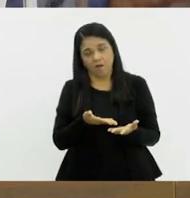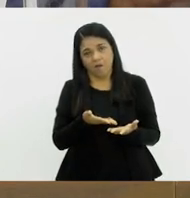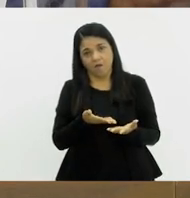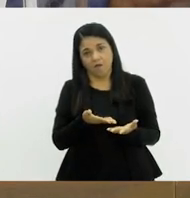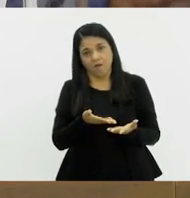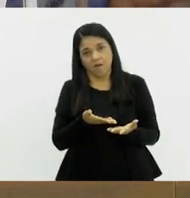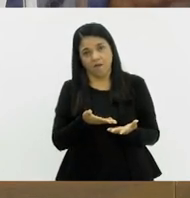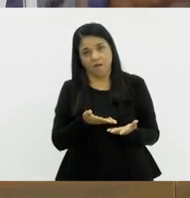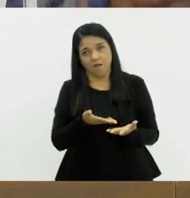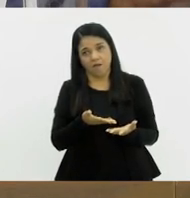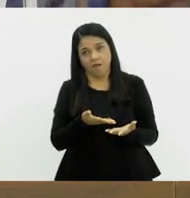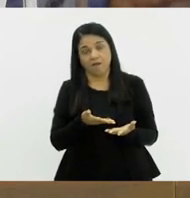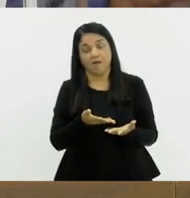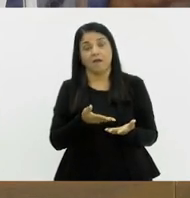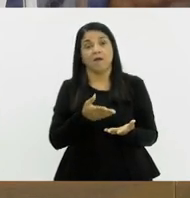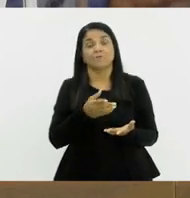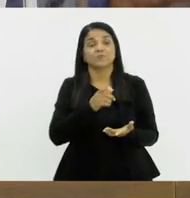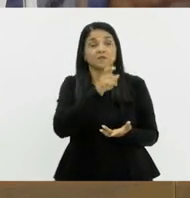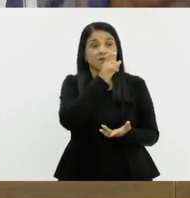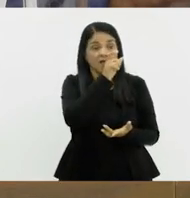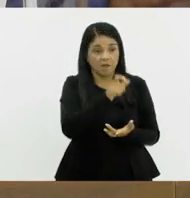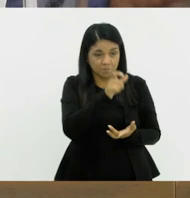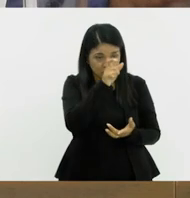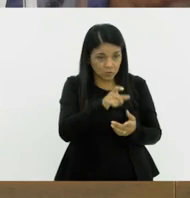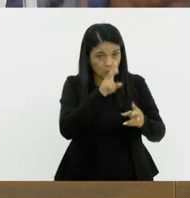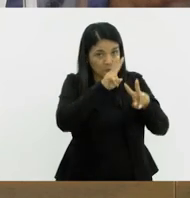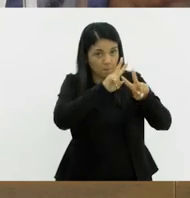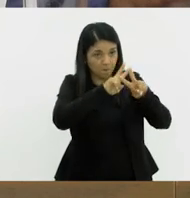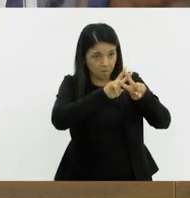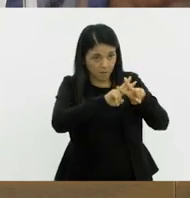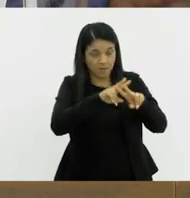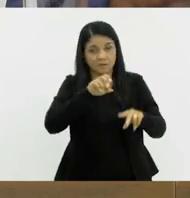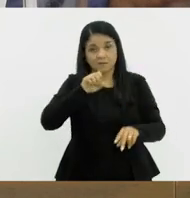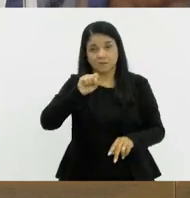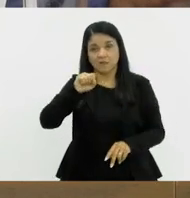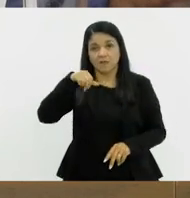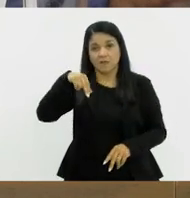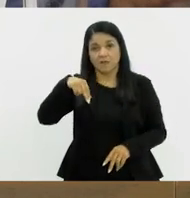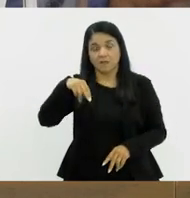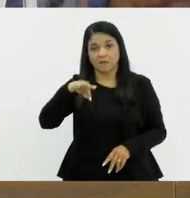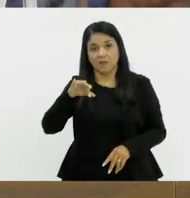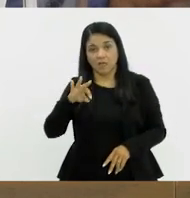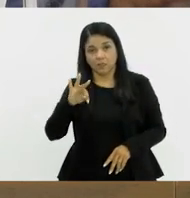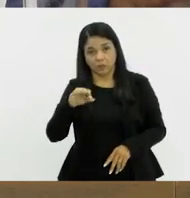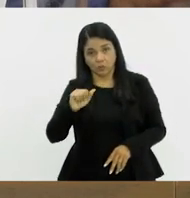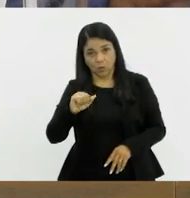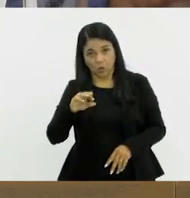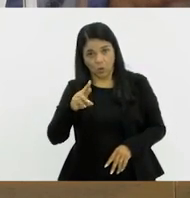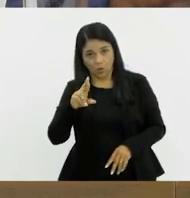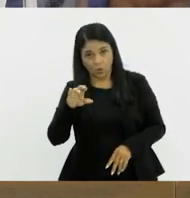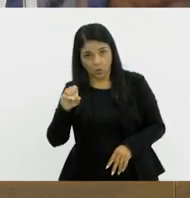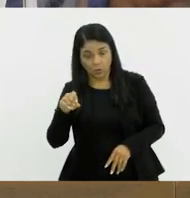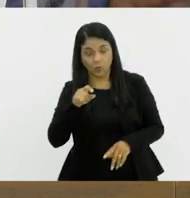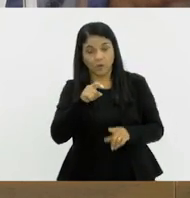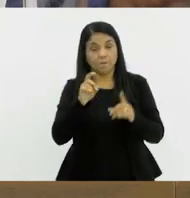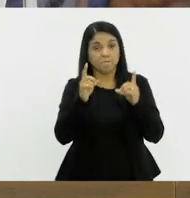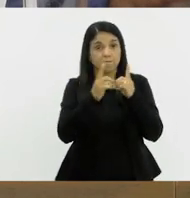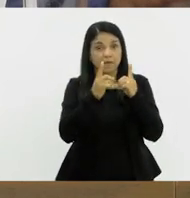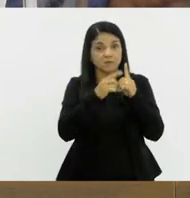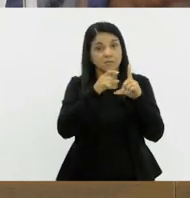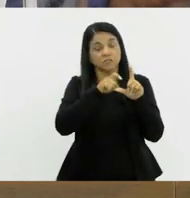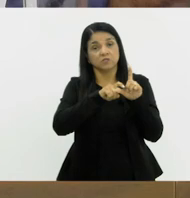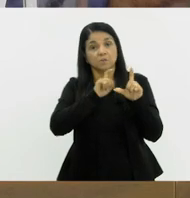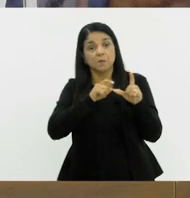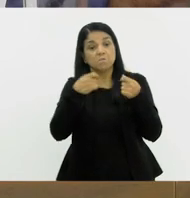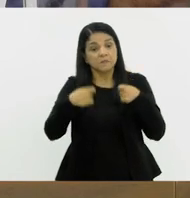A pessoa, na página seguinte, a pessoa privada de liberdade do sanatório penal é tipificada, em sua maioria, como pacientes independentes ou de cuidados